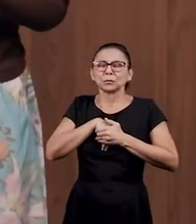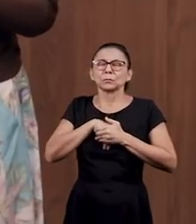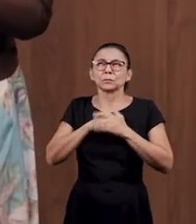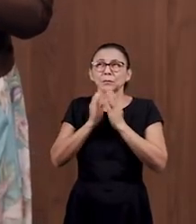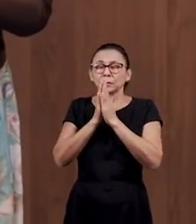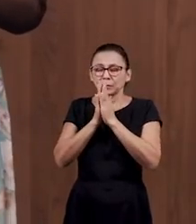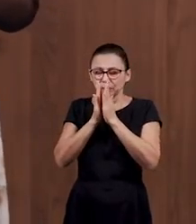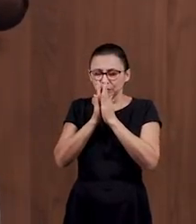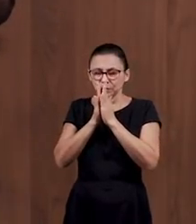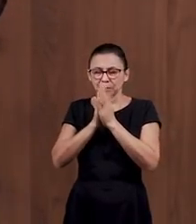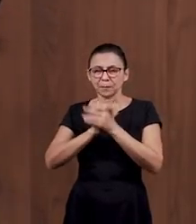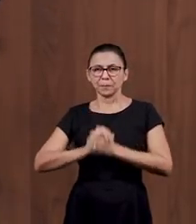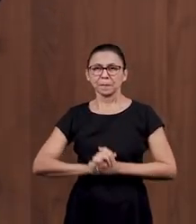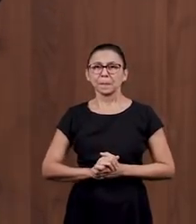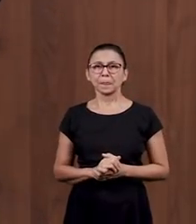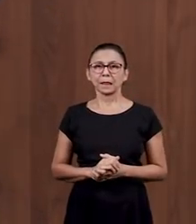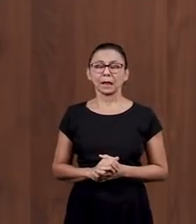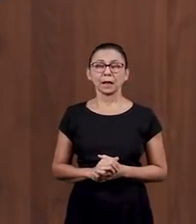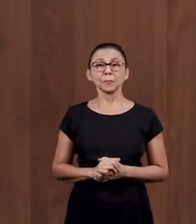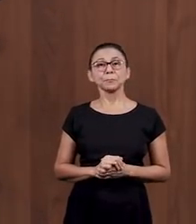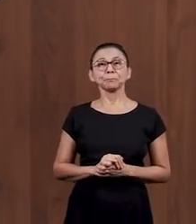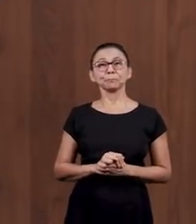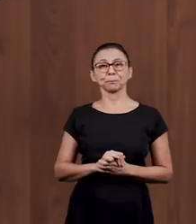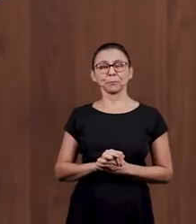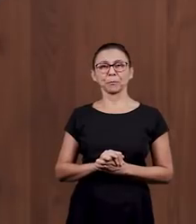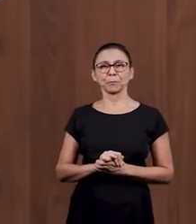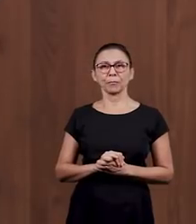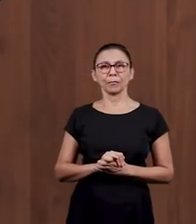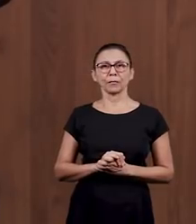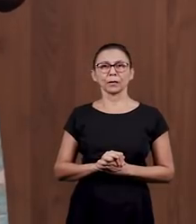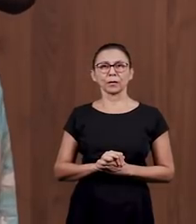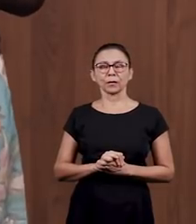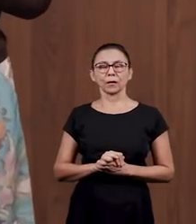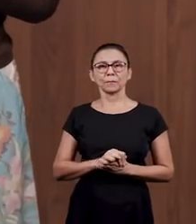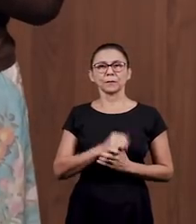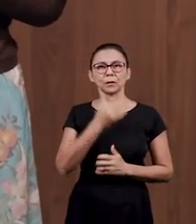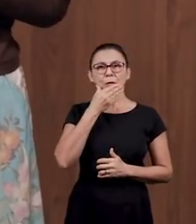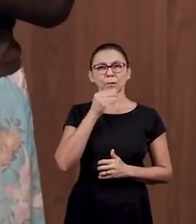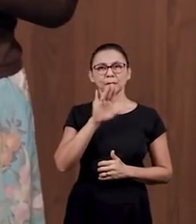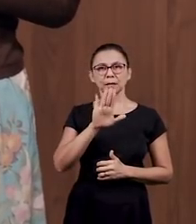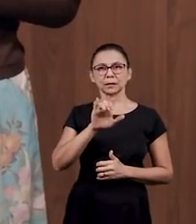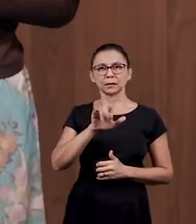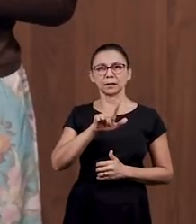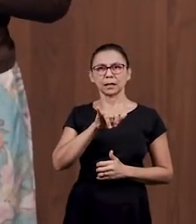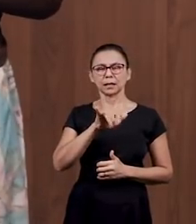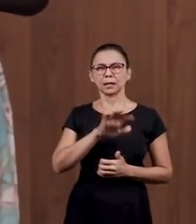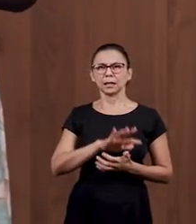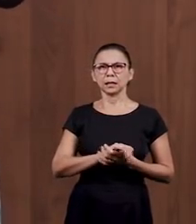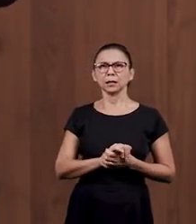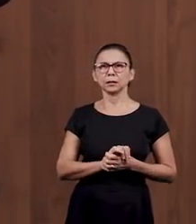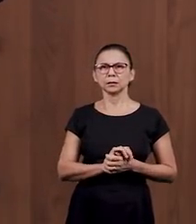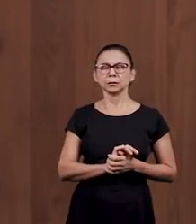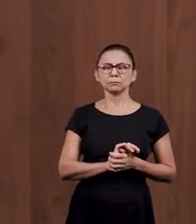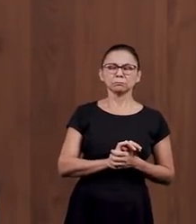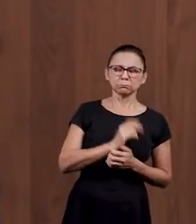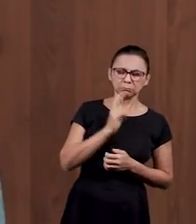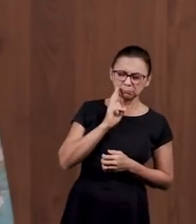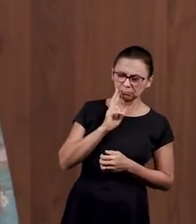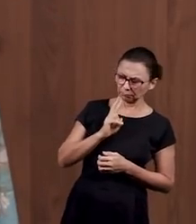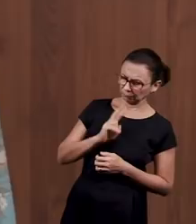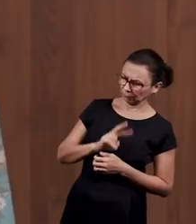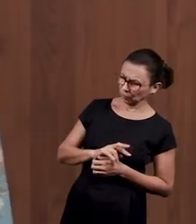estava assentado numa cadeira próximo a um pilar do templo e olhava aquela situação ali